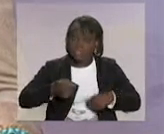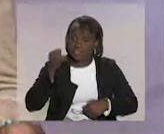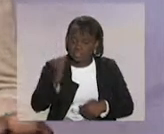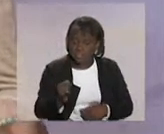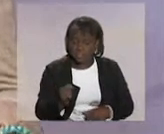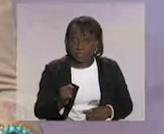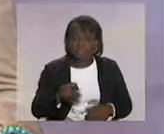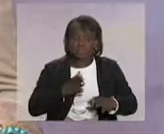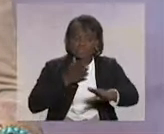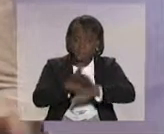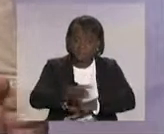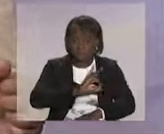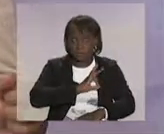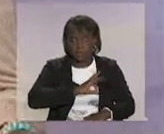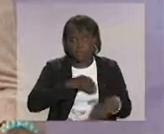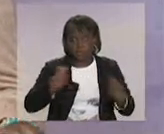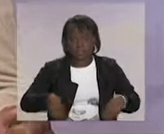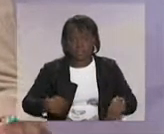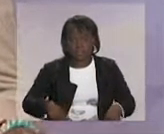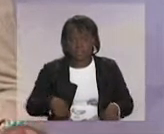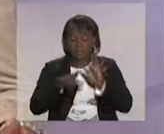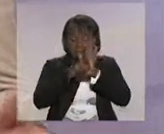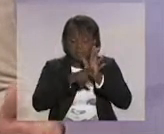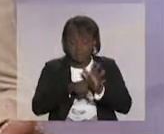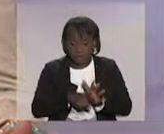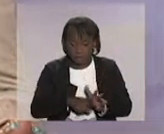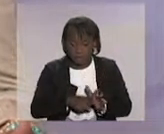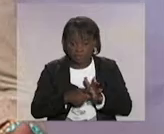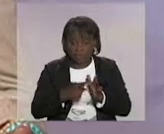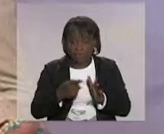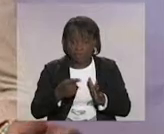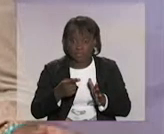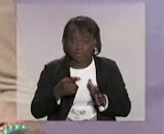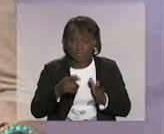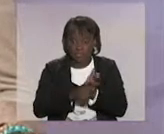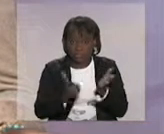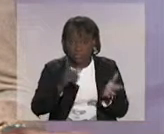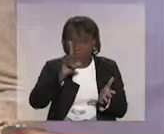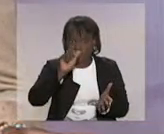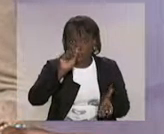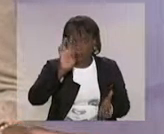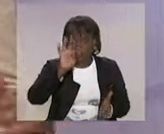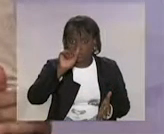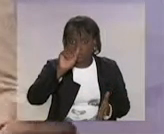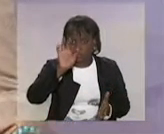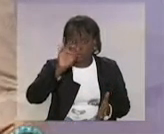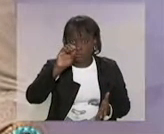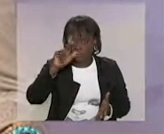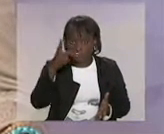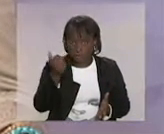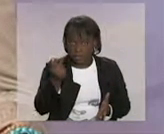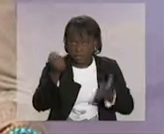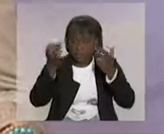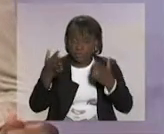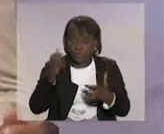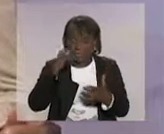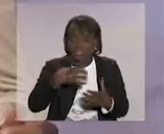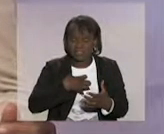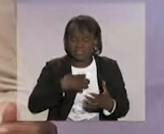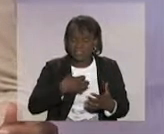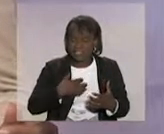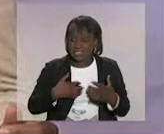importância das vítimas notificarem, irem às autoridades. A pesquisa feita pelo Datafolha